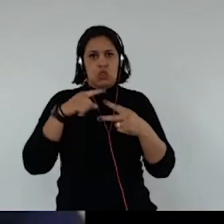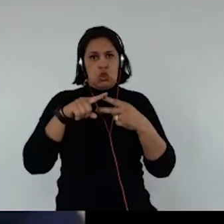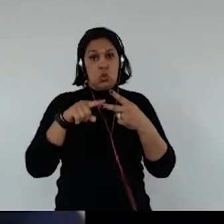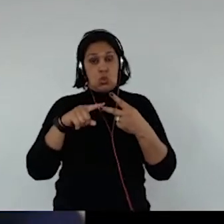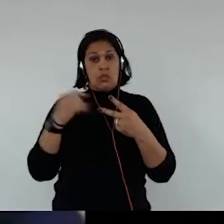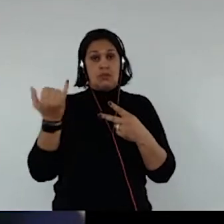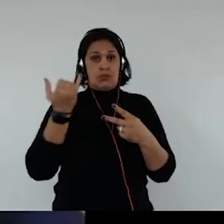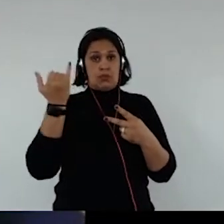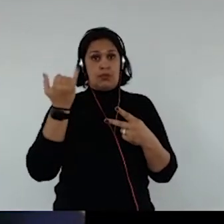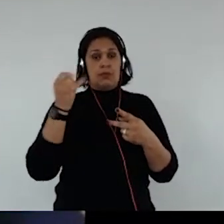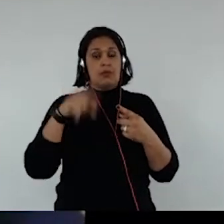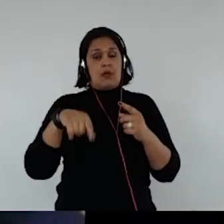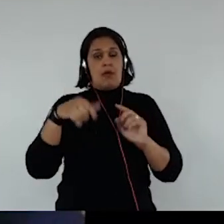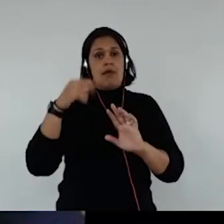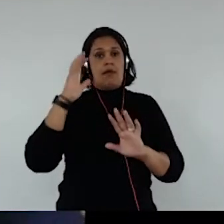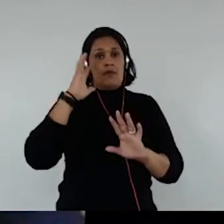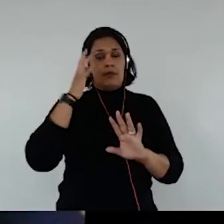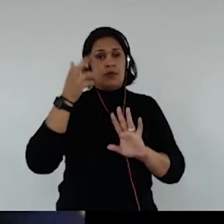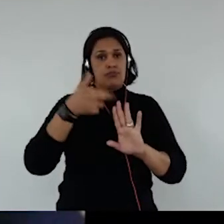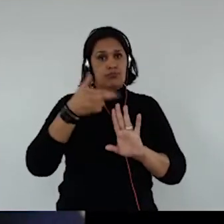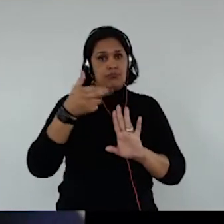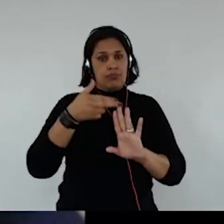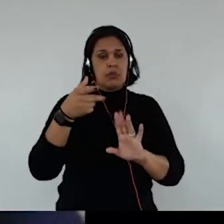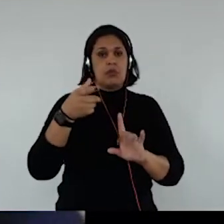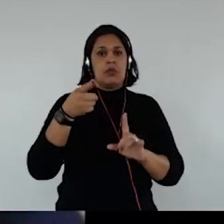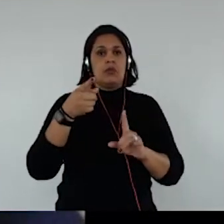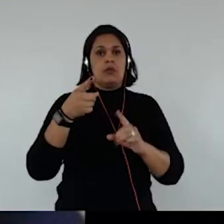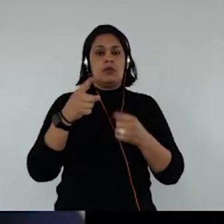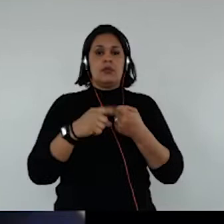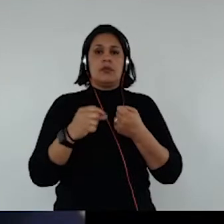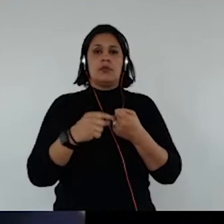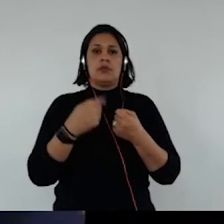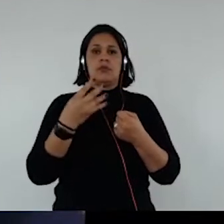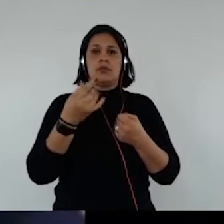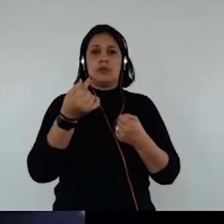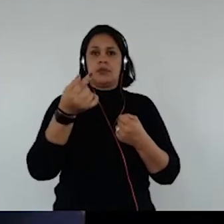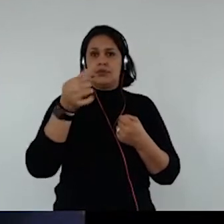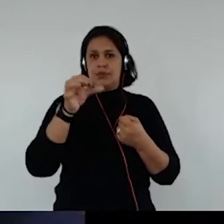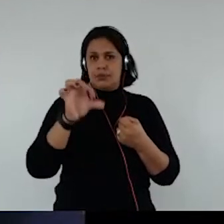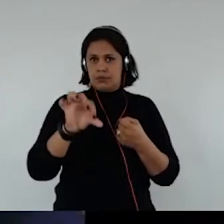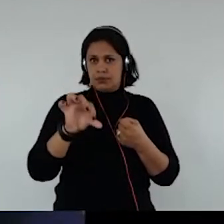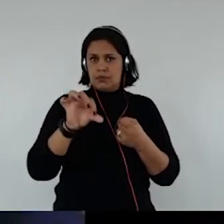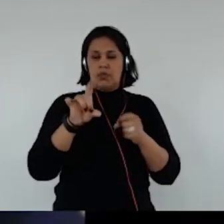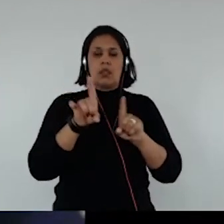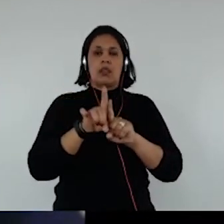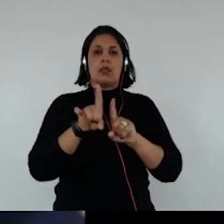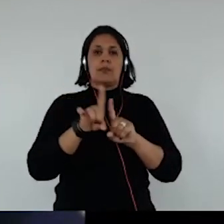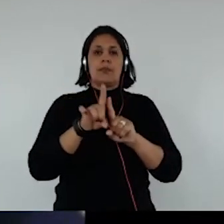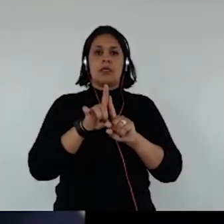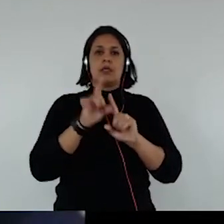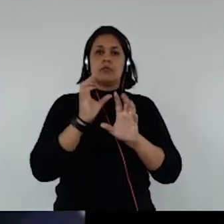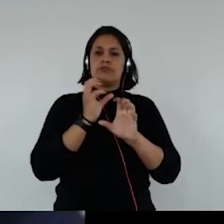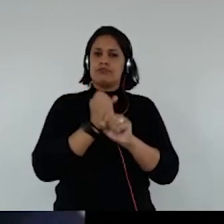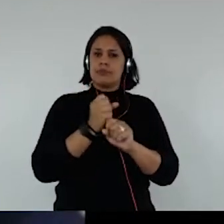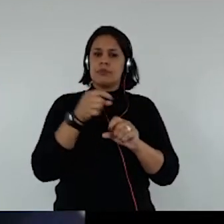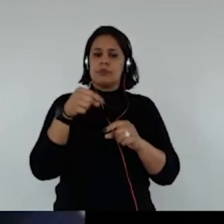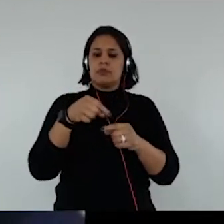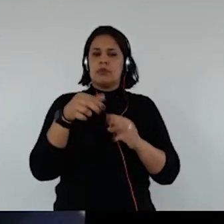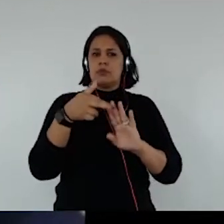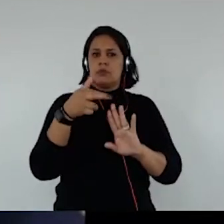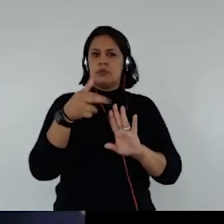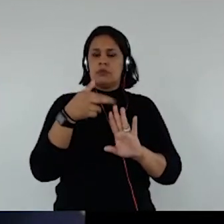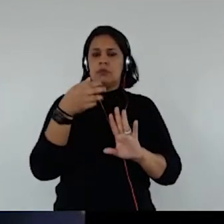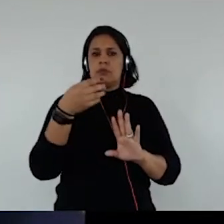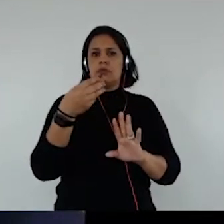vamos ver a resolução contratual prevista no artigo 479 e a revisão contratual no